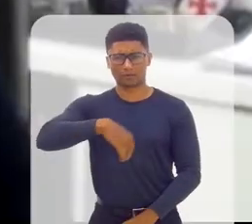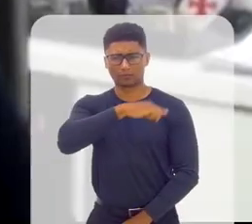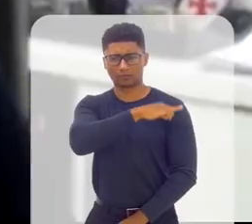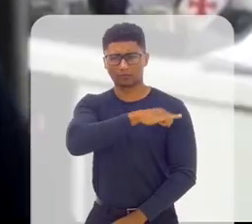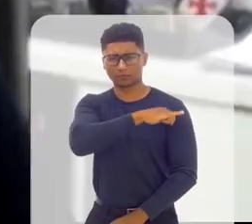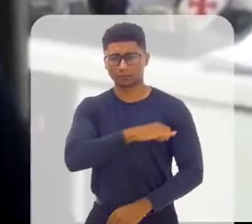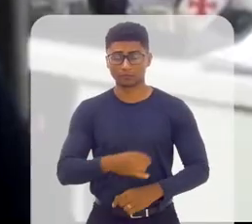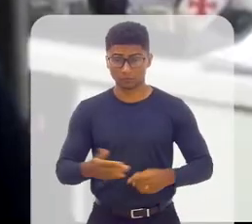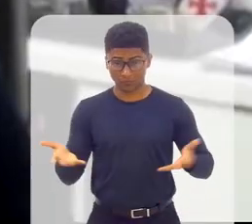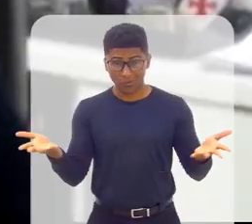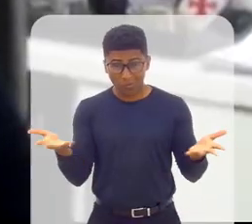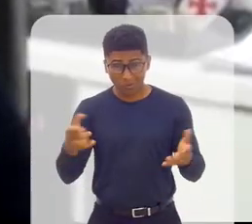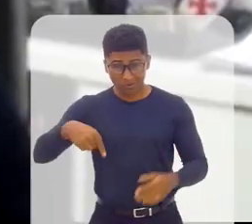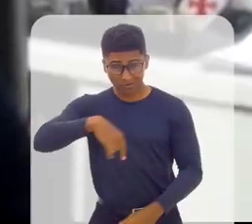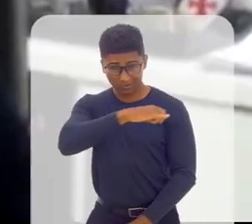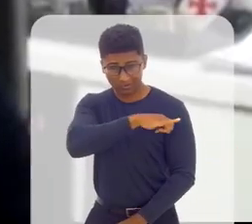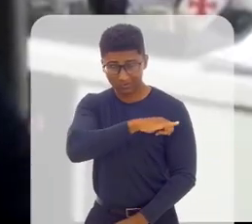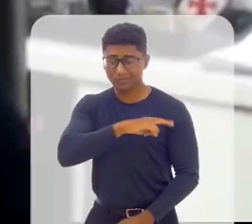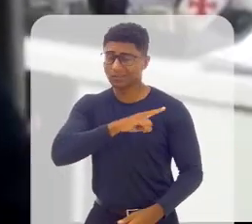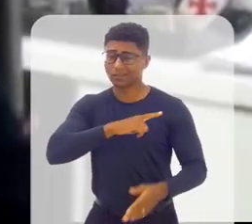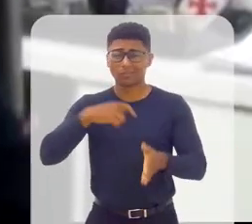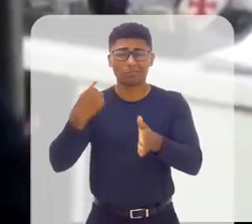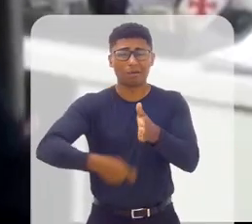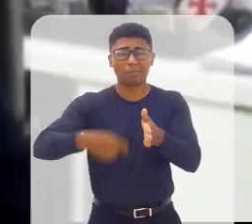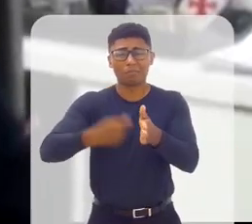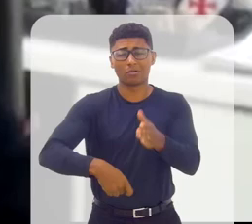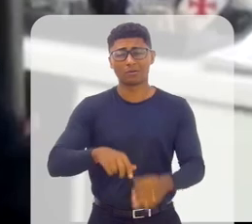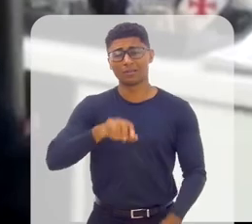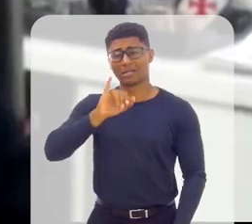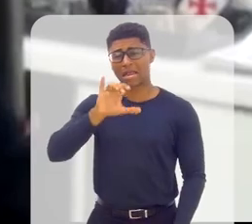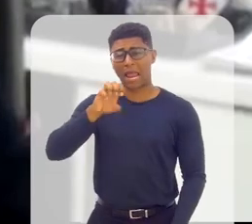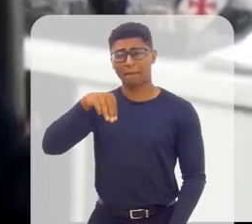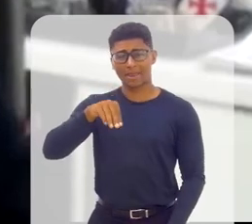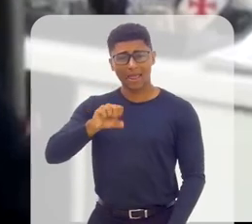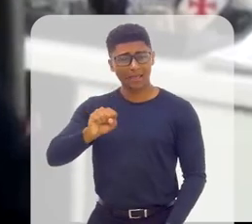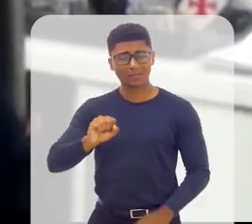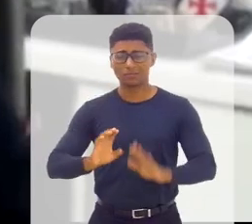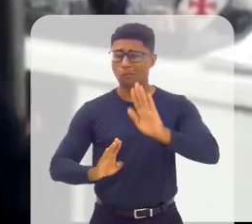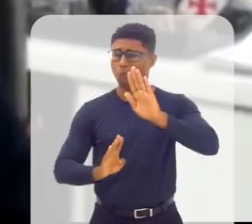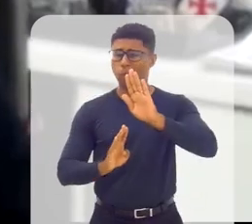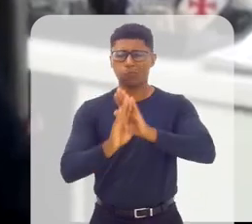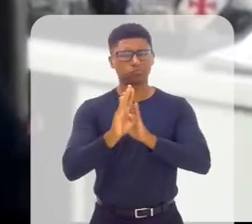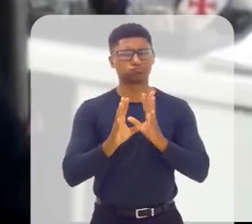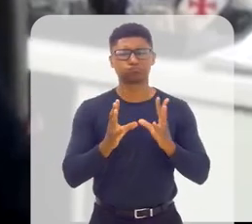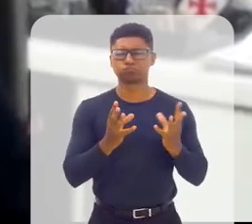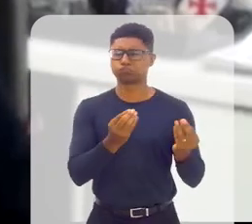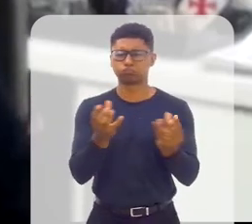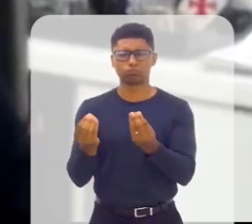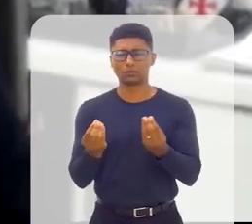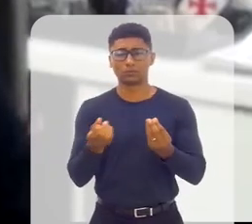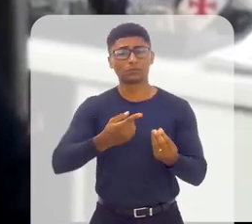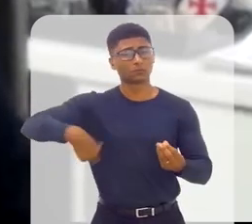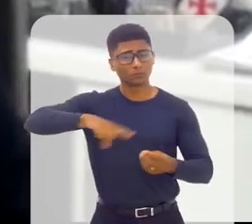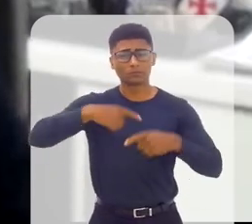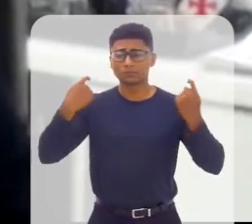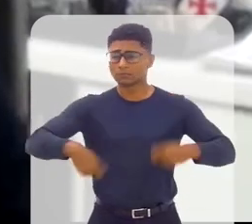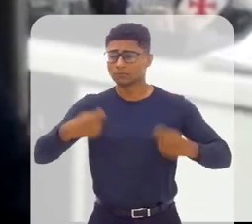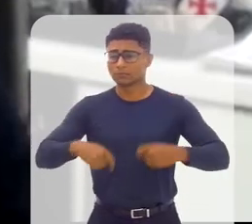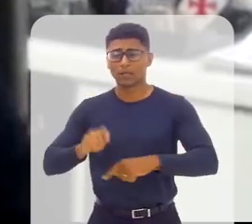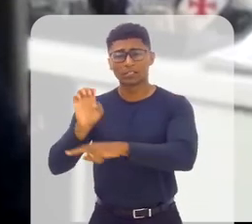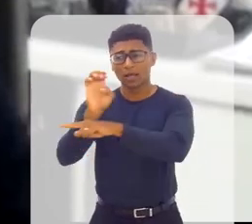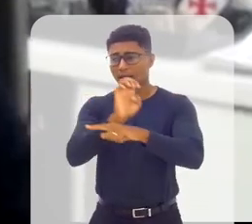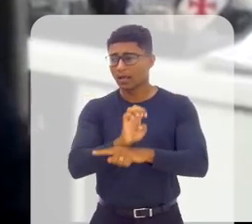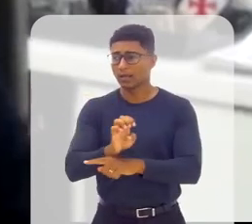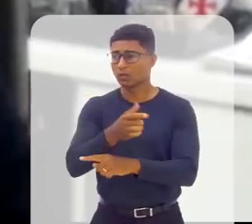Janeiro, a gente tem uma das maiores cargas tributárias de ICMS do Brasil. E a gente precisa ganhar competitividade frente aos